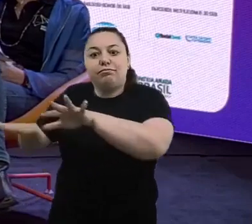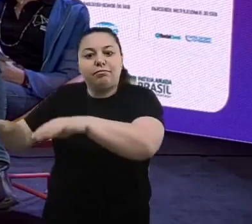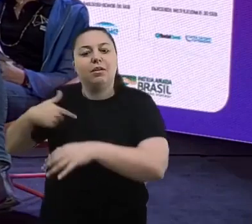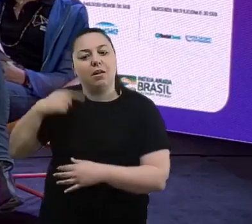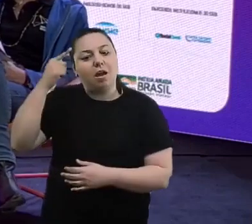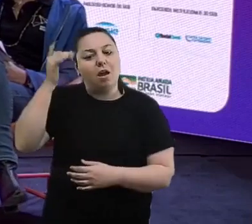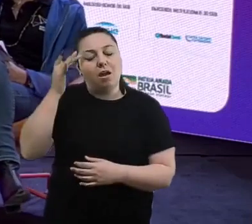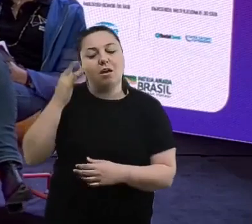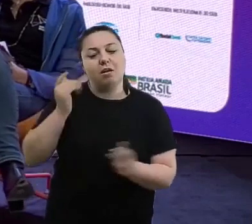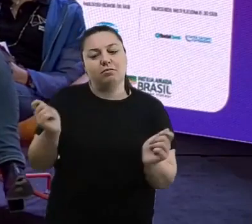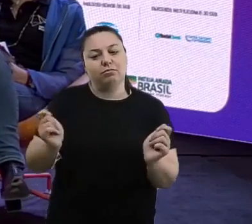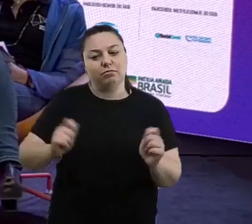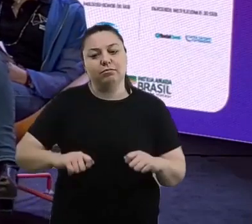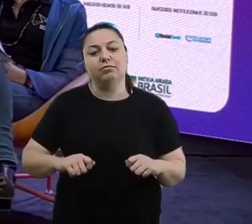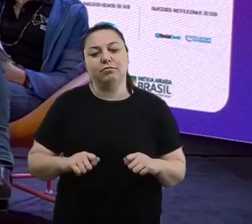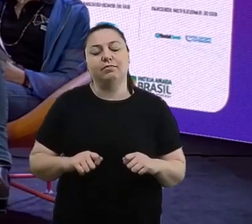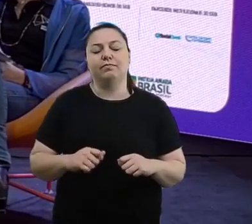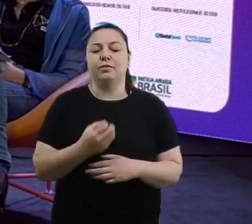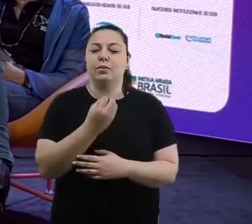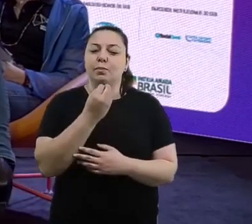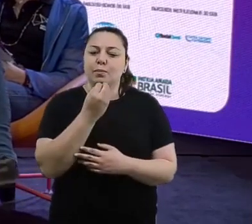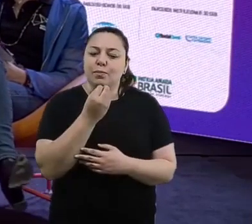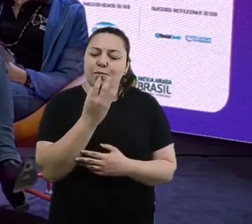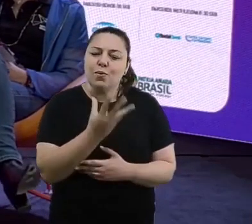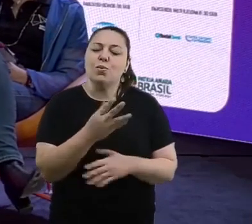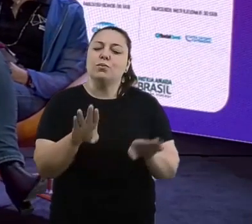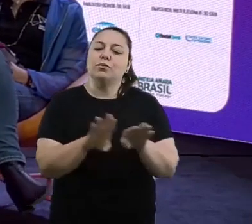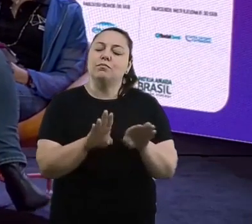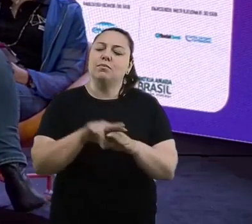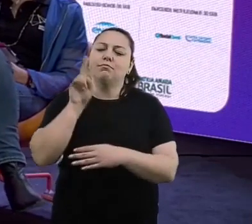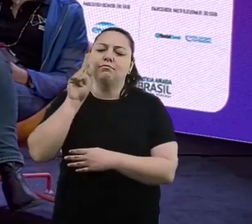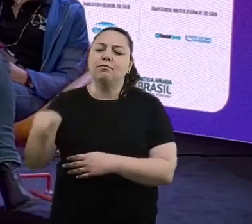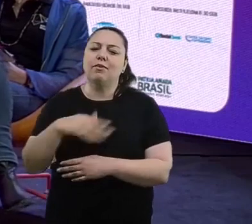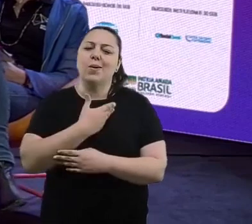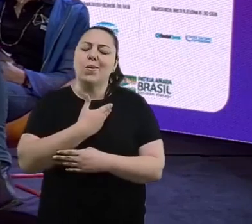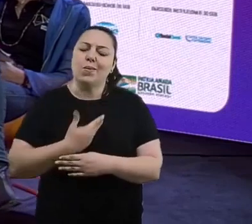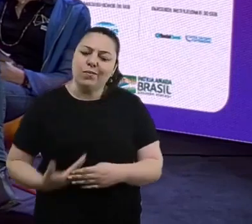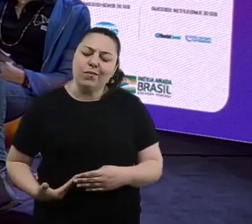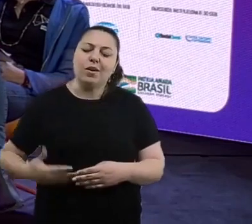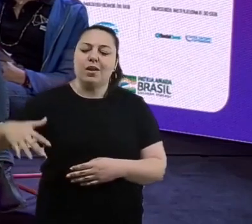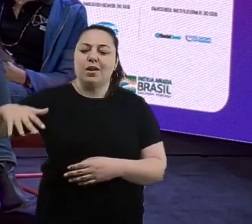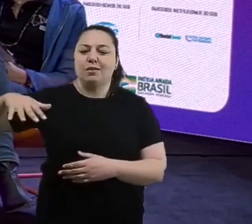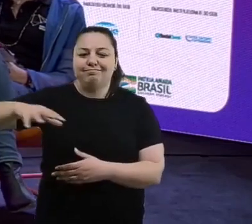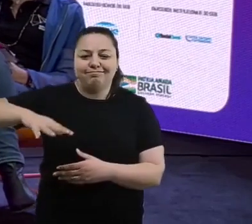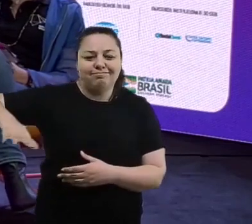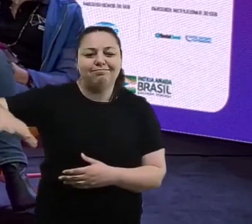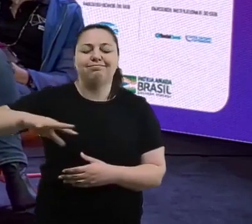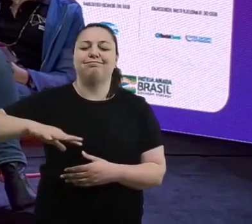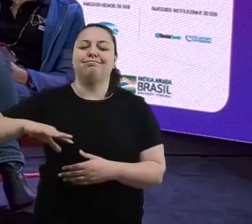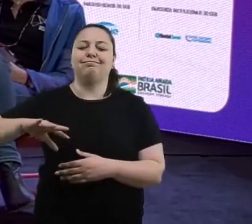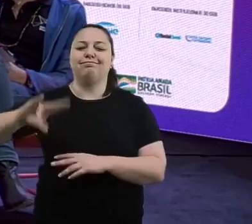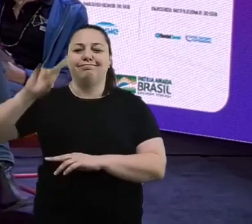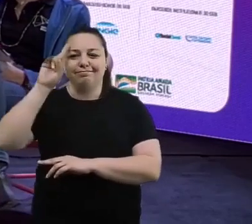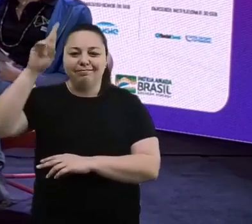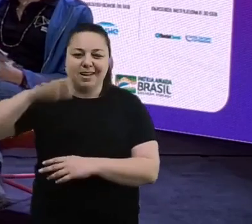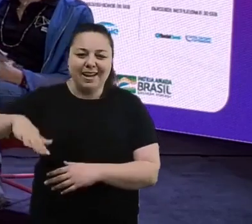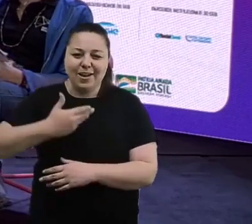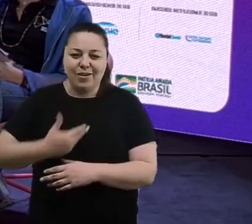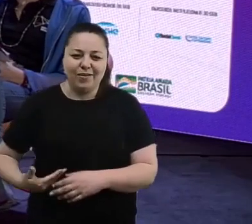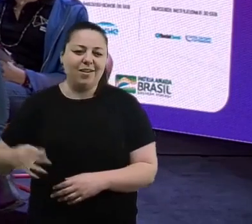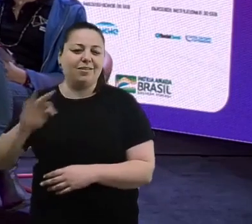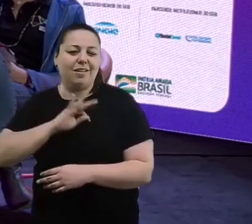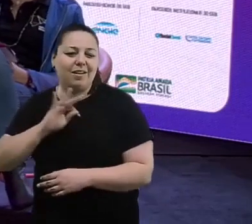e que a gente vai conseguir realmente fechar essa cadeia de proteína por completo. Então, está aqui a nossa equipe, né, Bruno, Bovo,